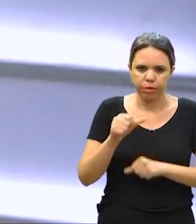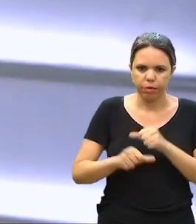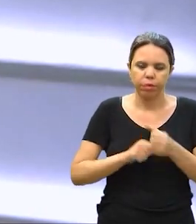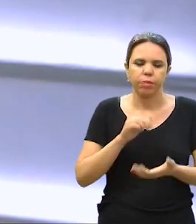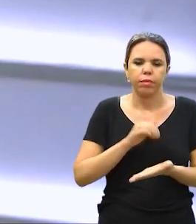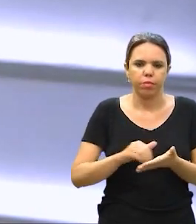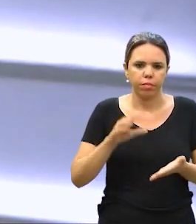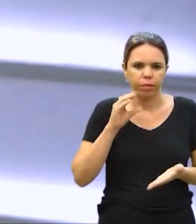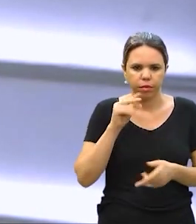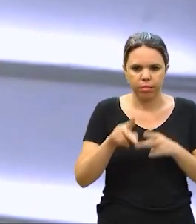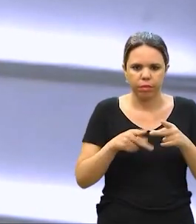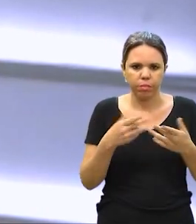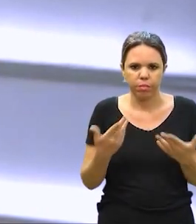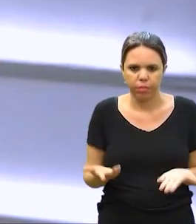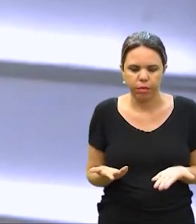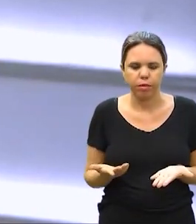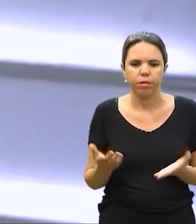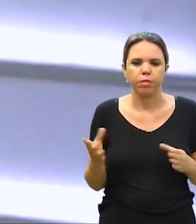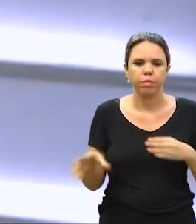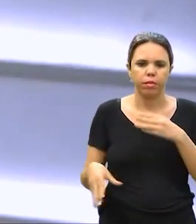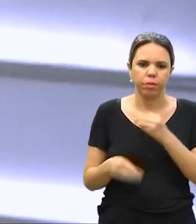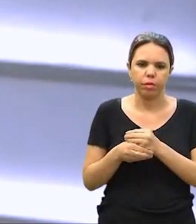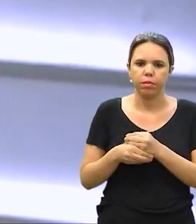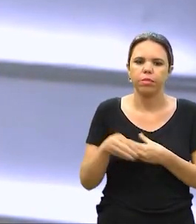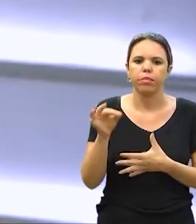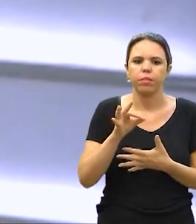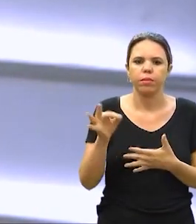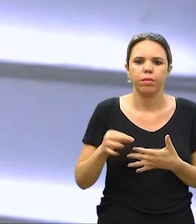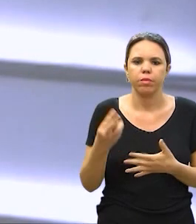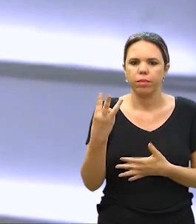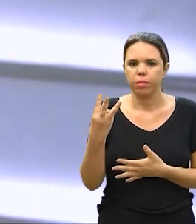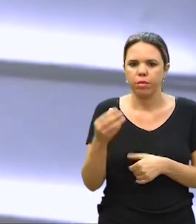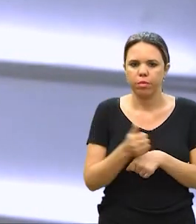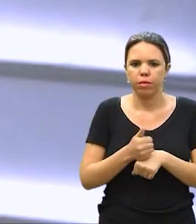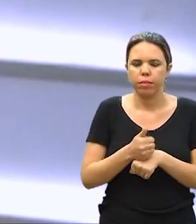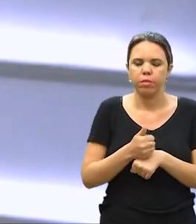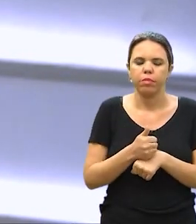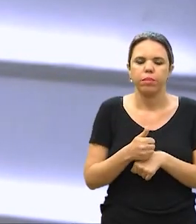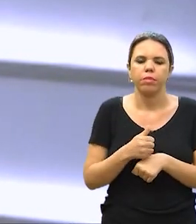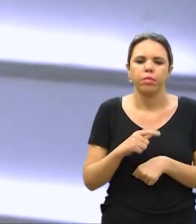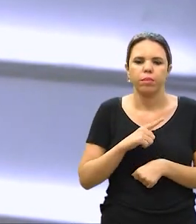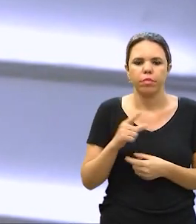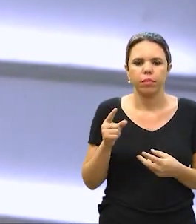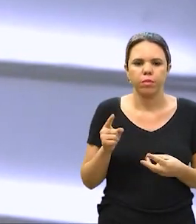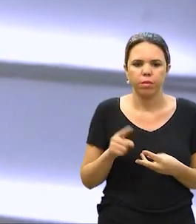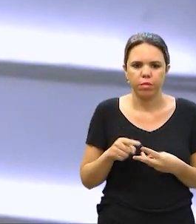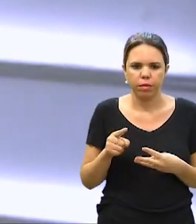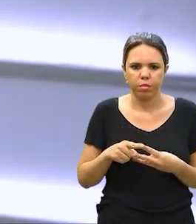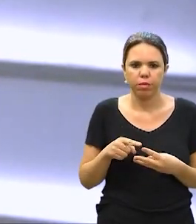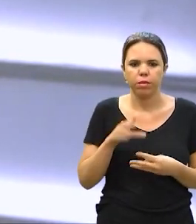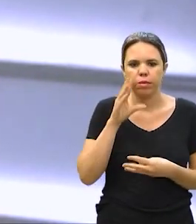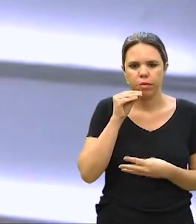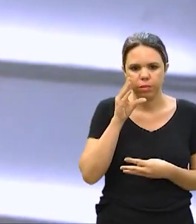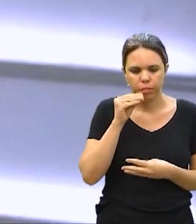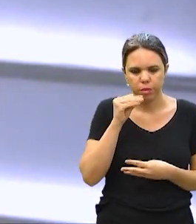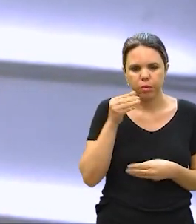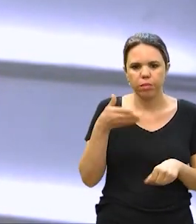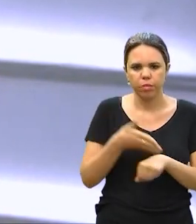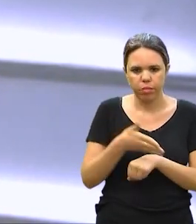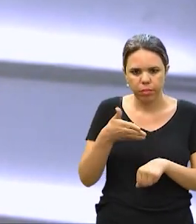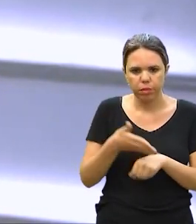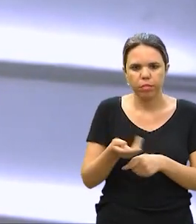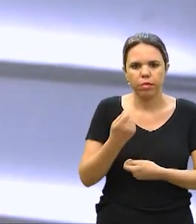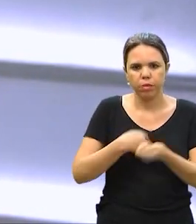dos conselheiros, é composto por 3 segmentos, né? Então a gente tem os servidores, né, que fazem parte